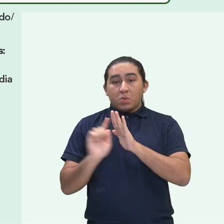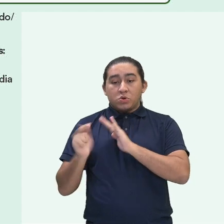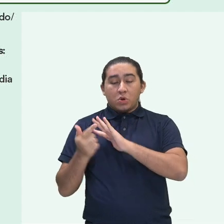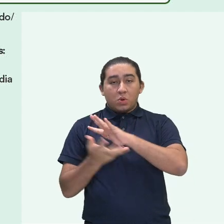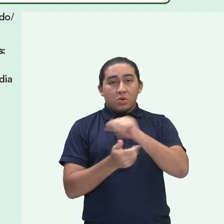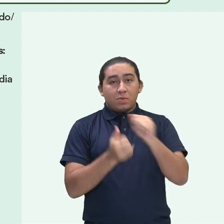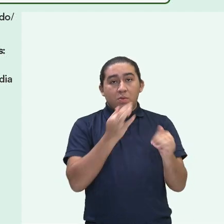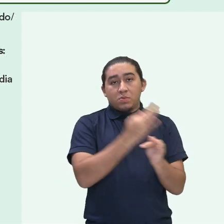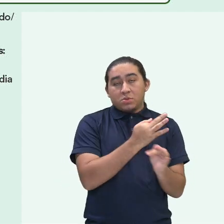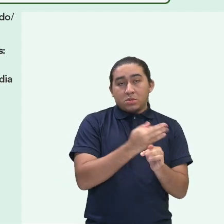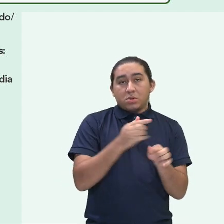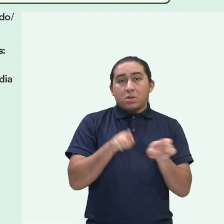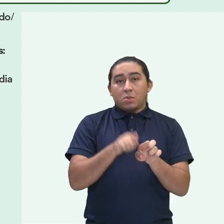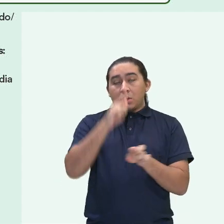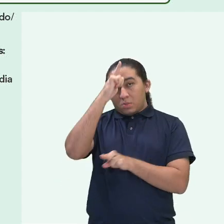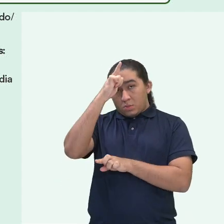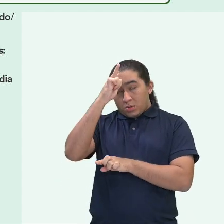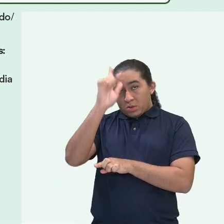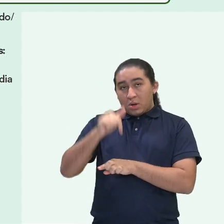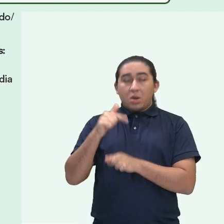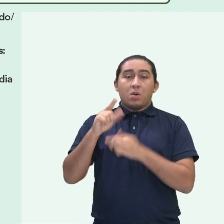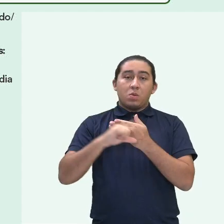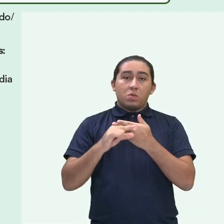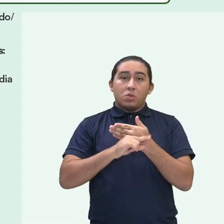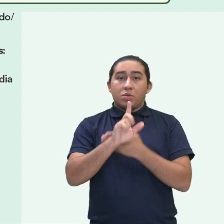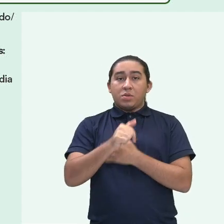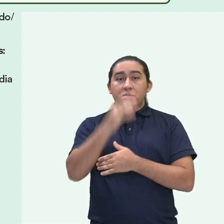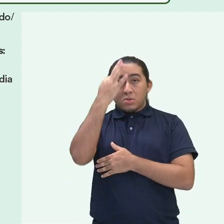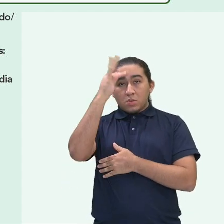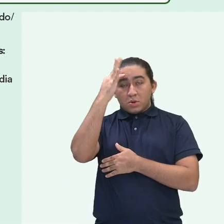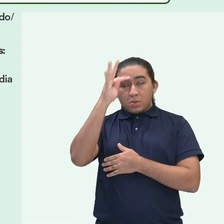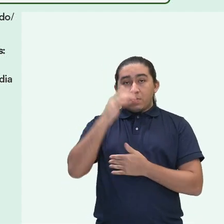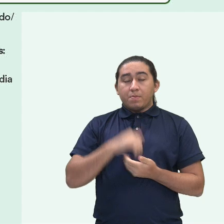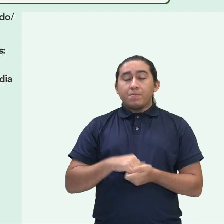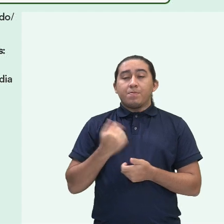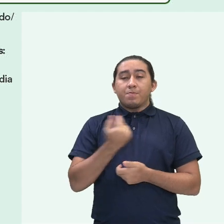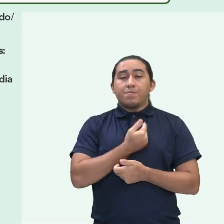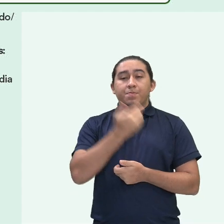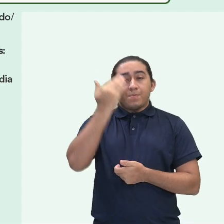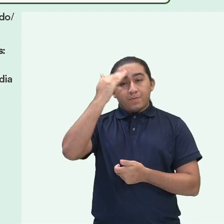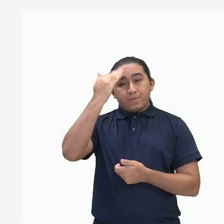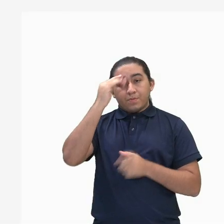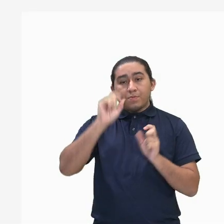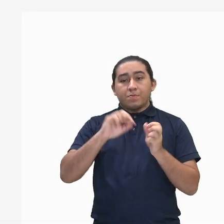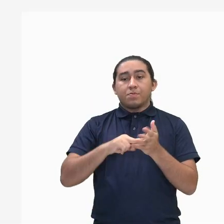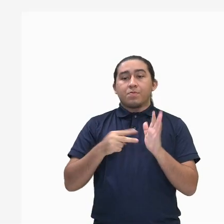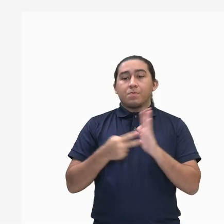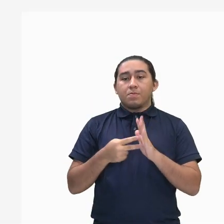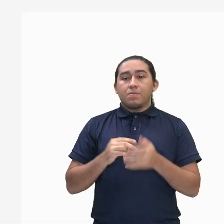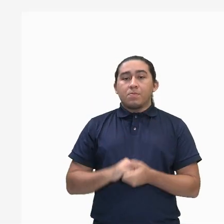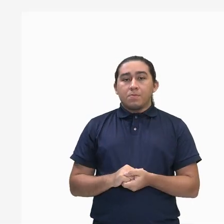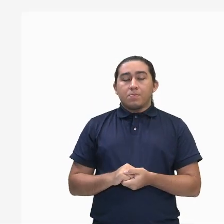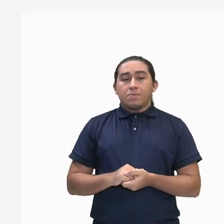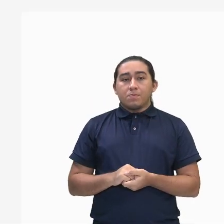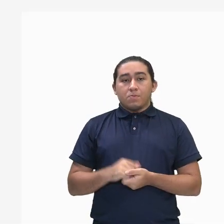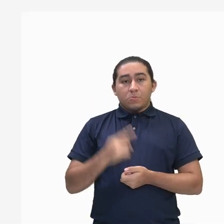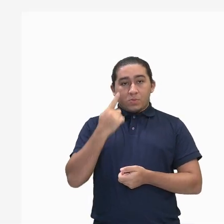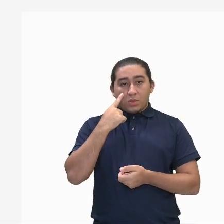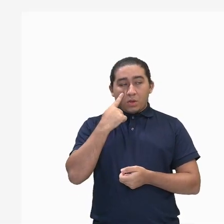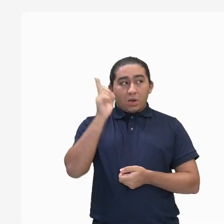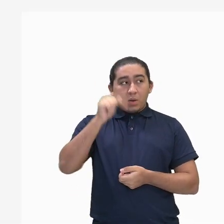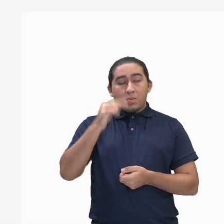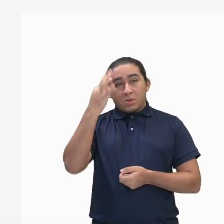alemão, autor da teoria da deriva continental. Então, vamos entender o que é a deriva continental. Olha só, é uma